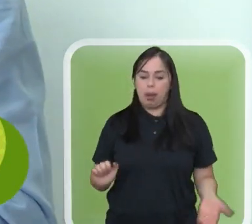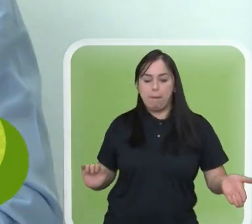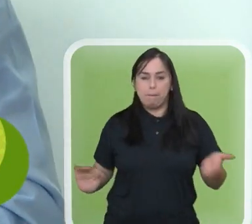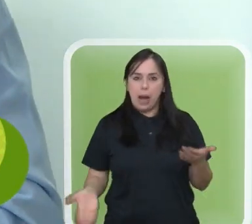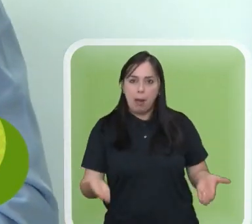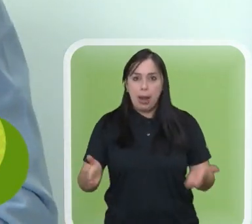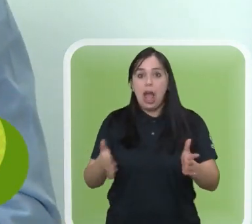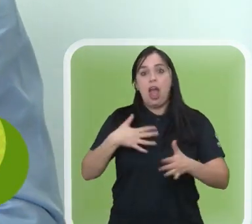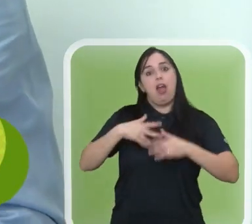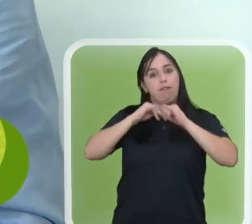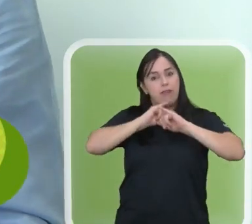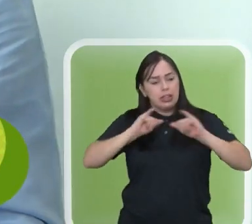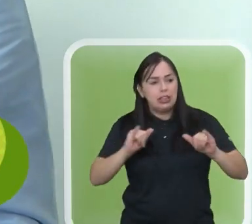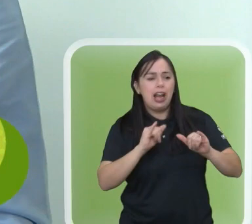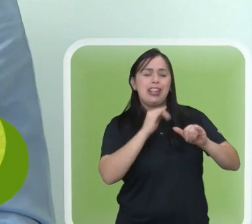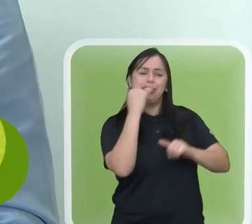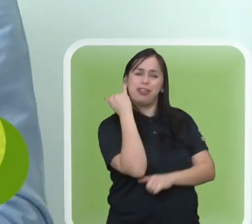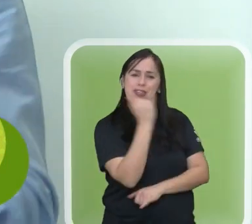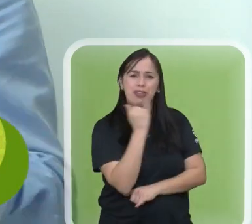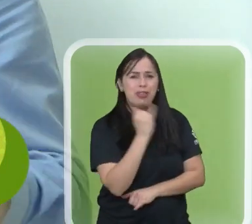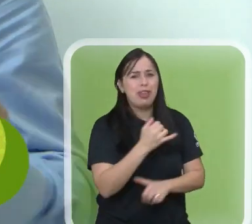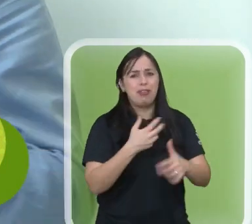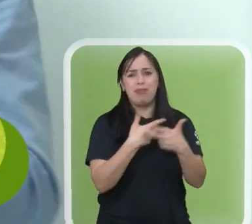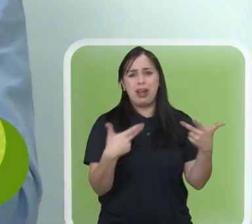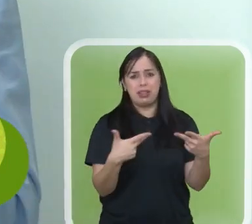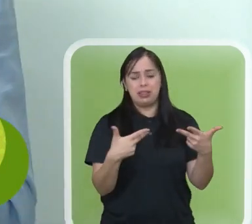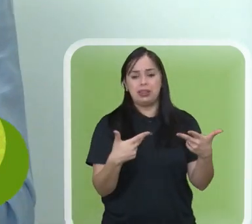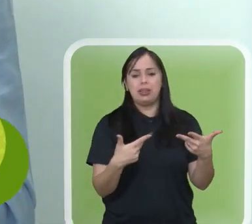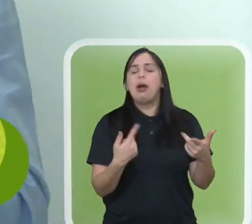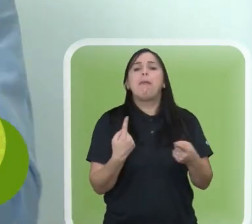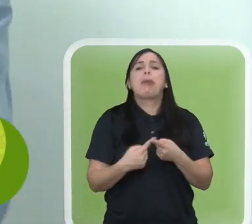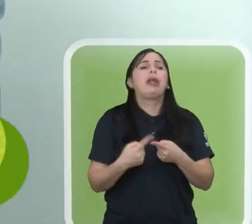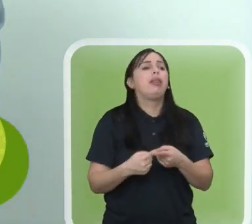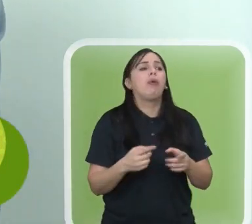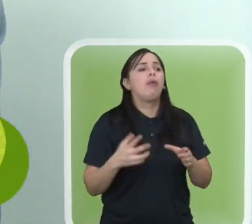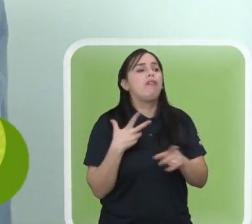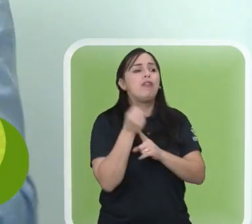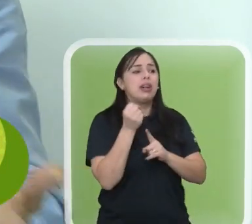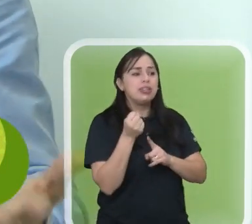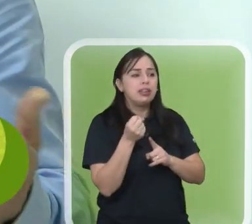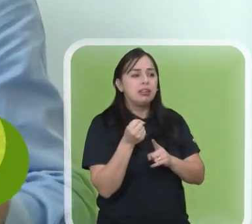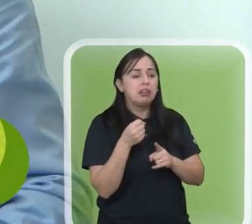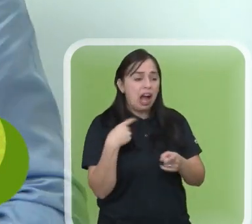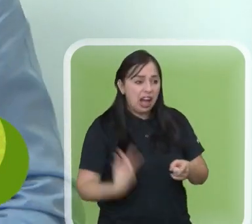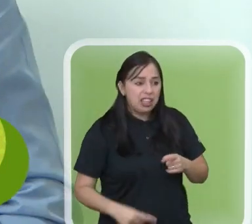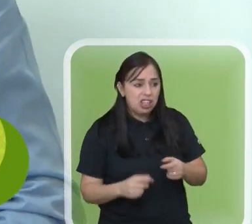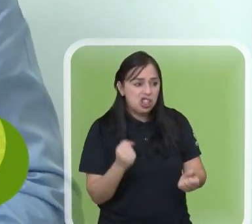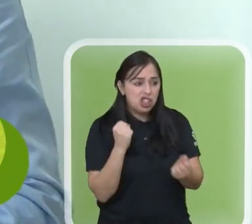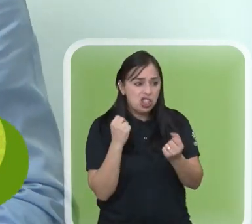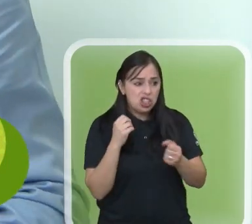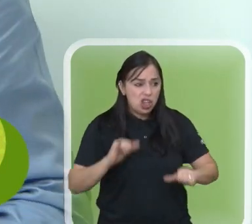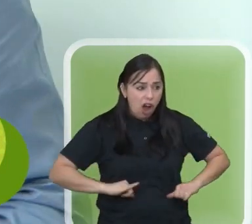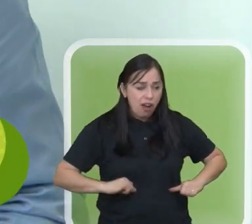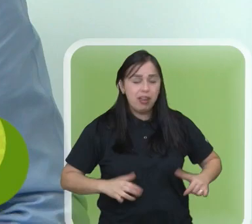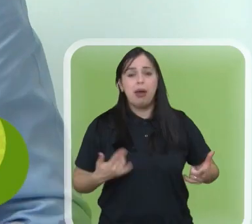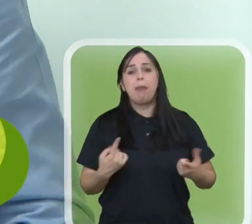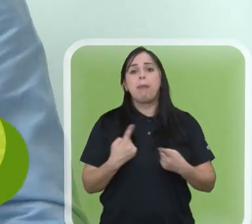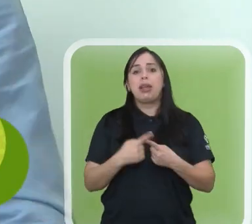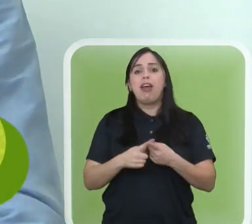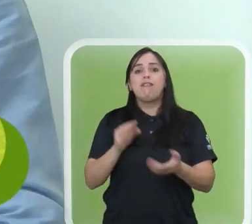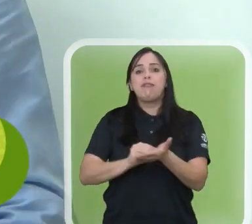falei várias vezes pro técnico, várias vezes. Por que não ganha jogo dentro de casa? Por que sofre dentro de casa? Porque não tem atacante de velocidade. Foi isso que aconteceu com o São